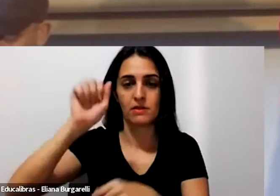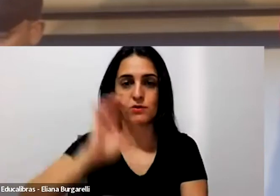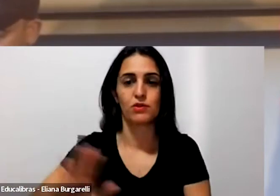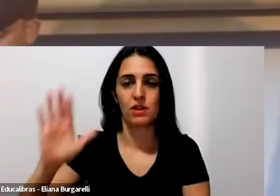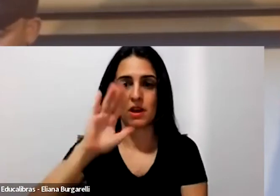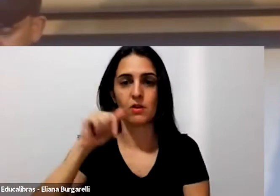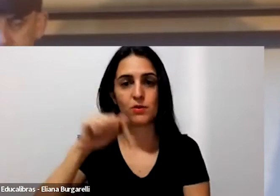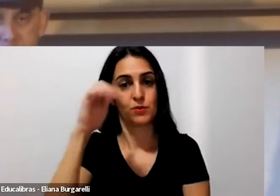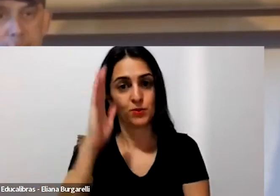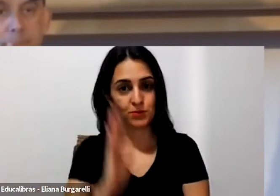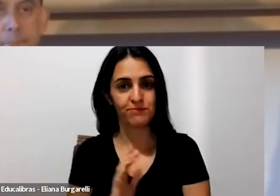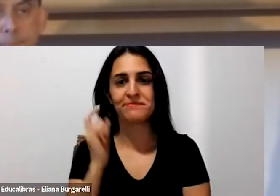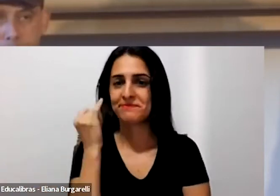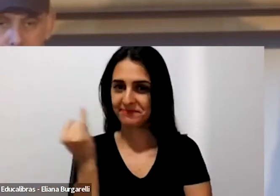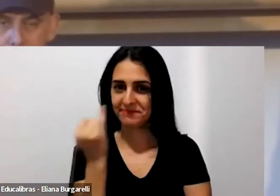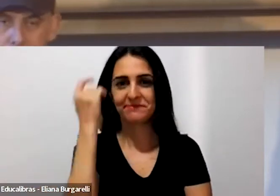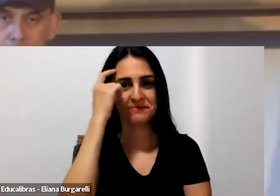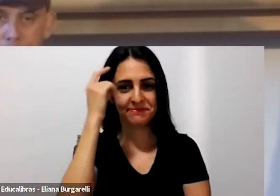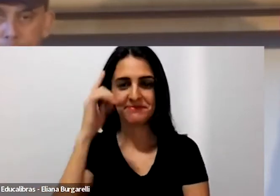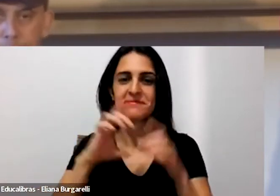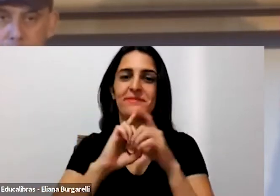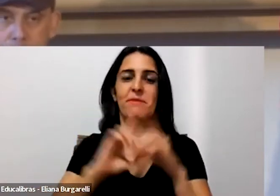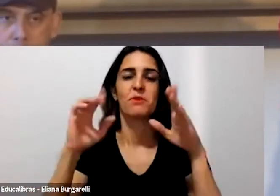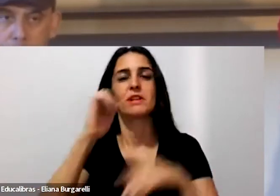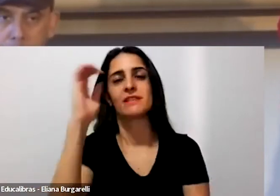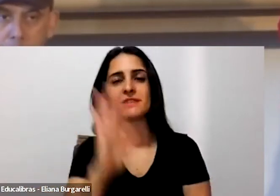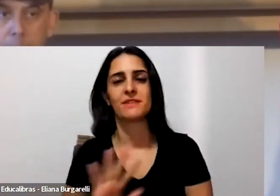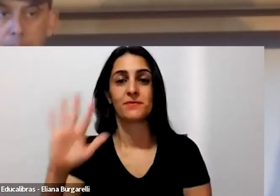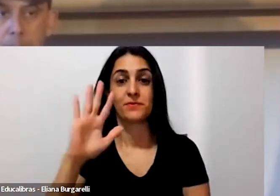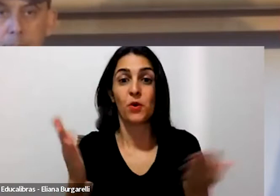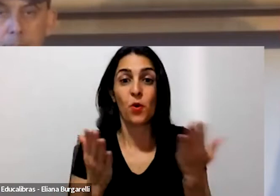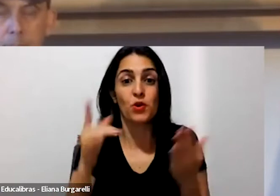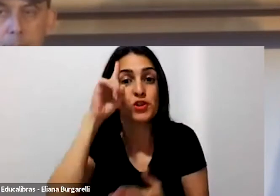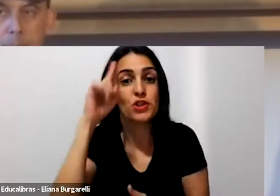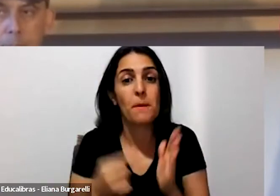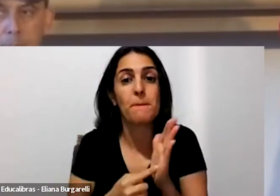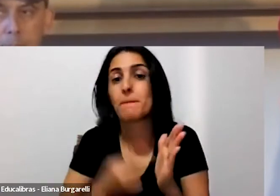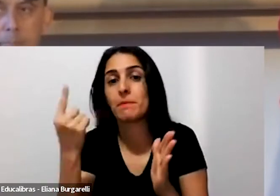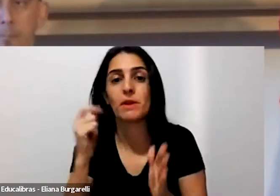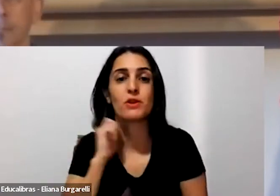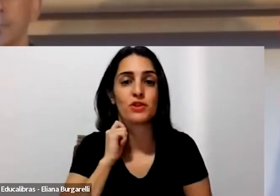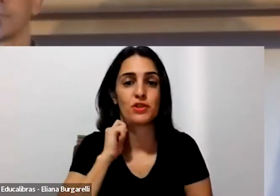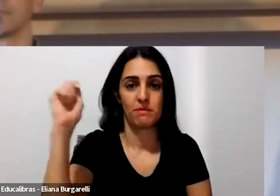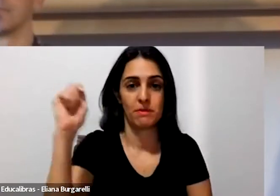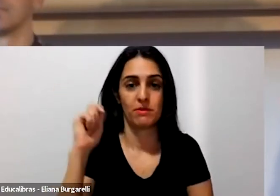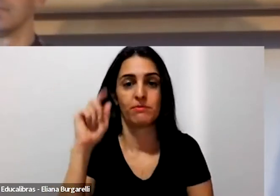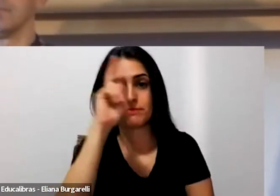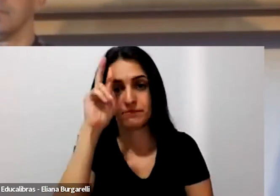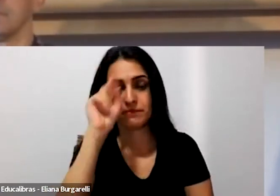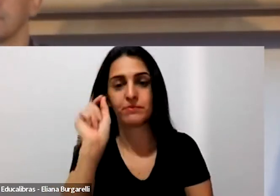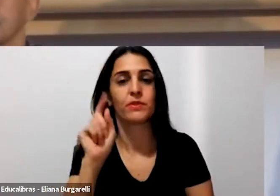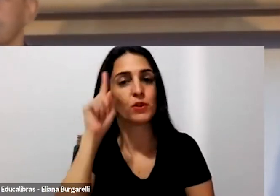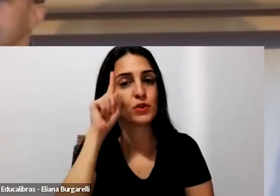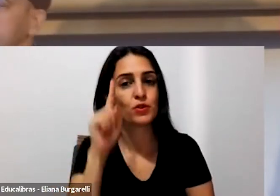importante para pensar no futuro democrático do país. E hoje, dia 1º de abril, também é um dia que, lamentavelmente, nós lembramos o dia em que